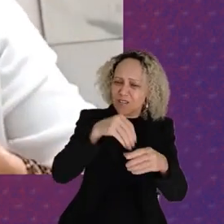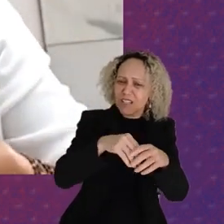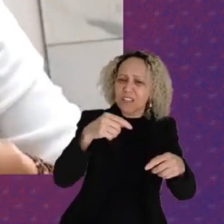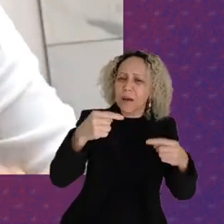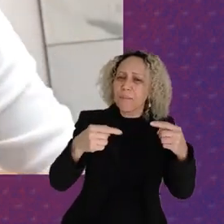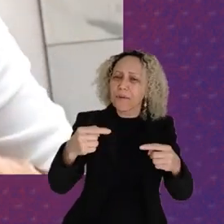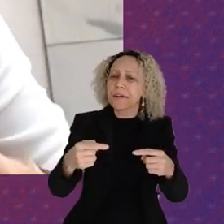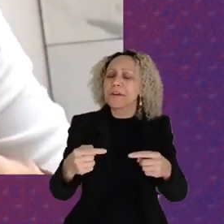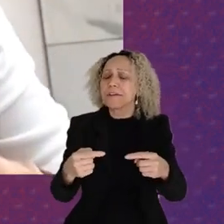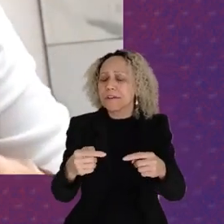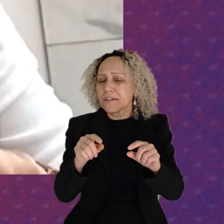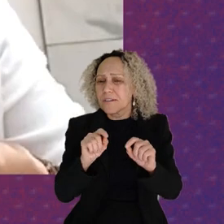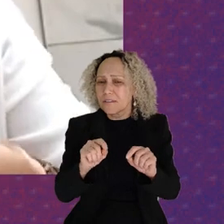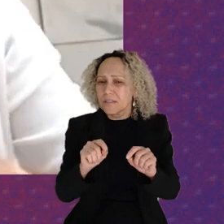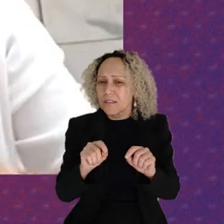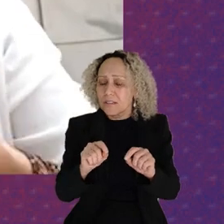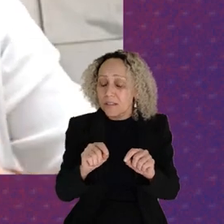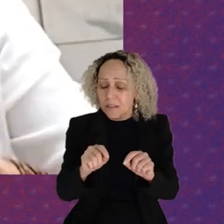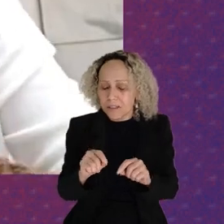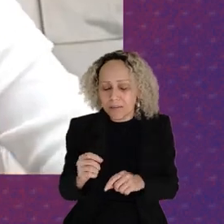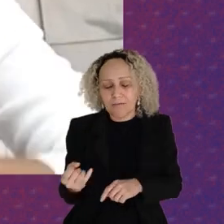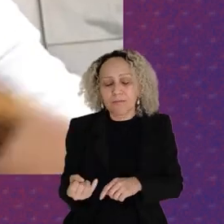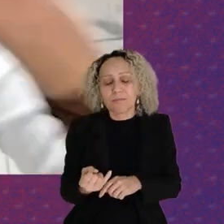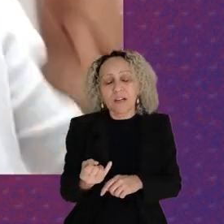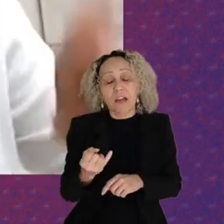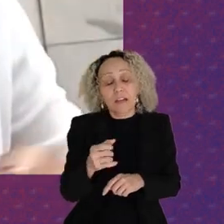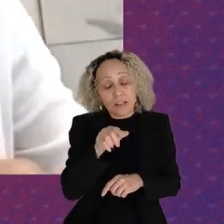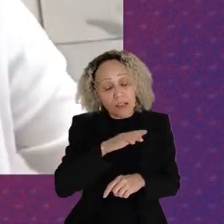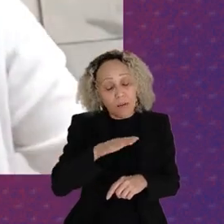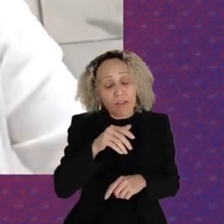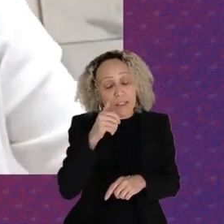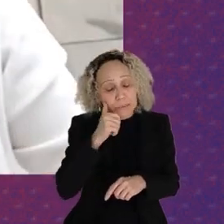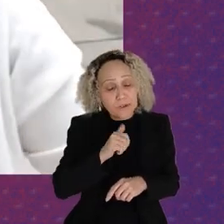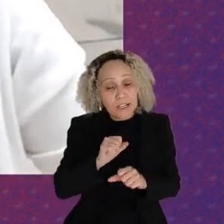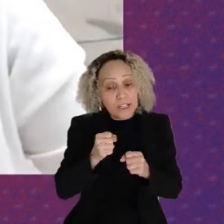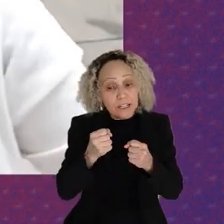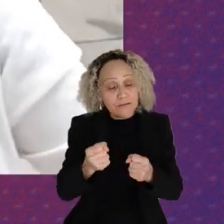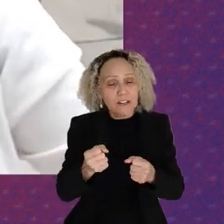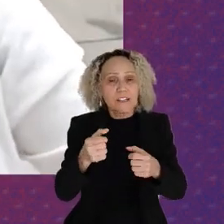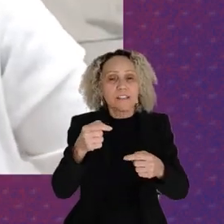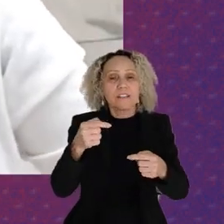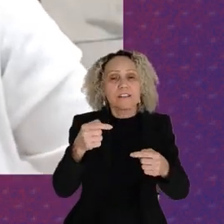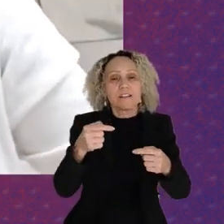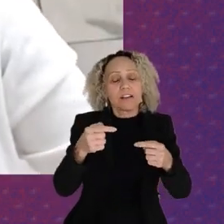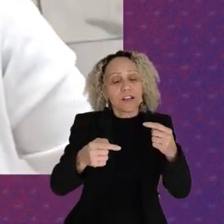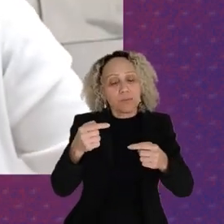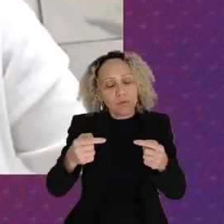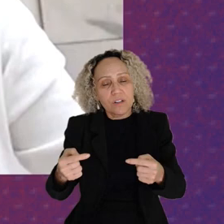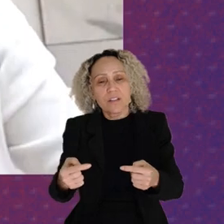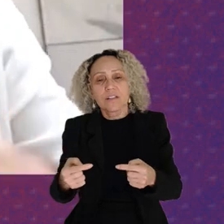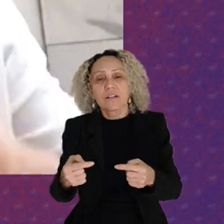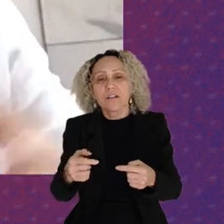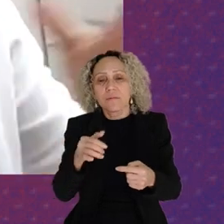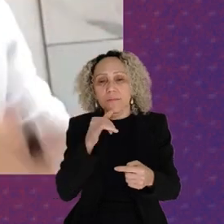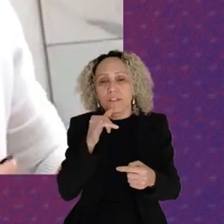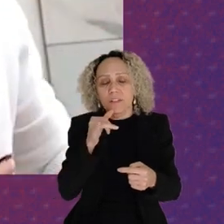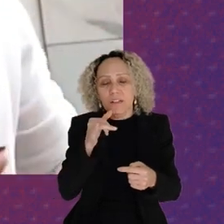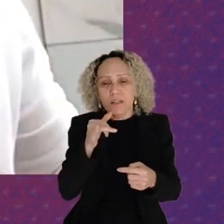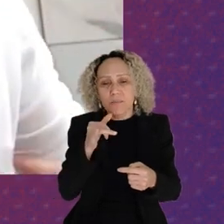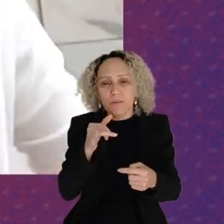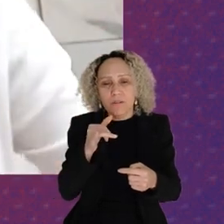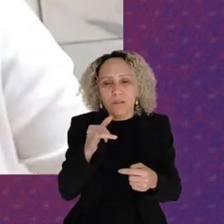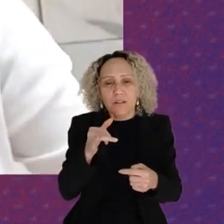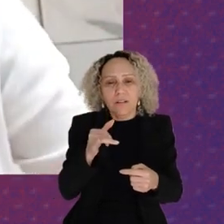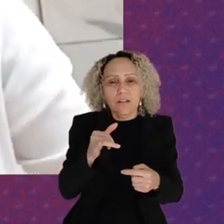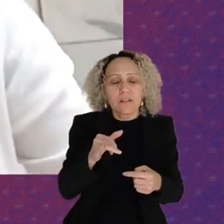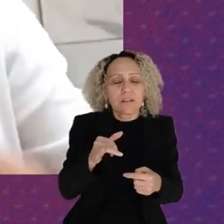seus espaços de liderança. Então, a nossa perspectiva de debate de violência política de gênero, ela tem sido,